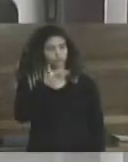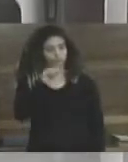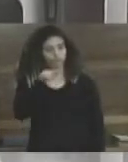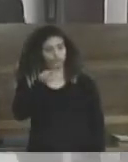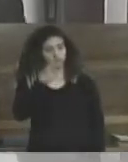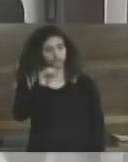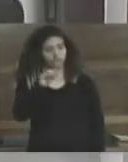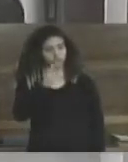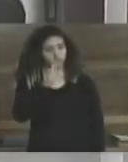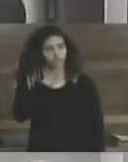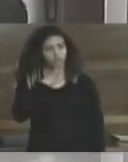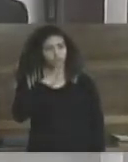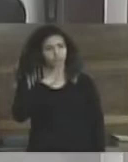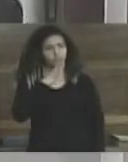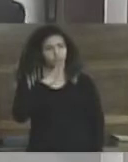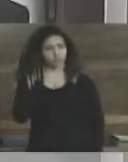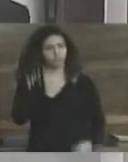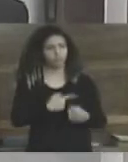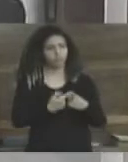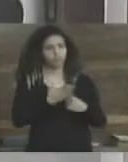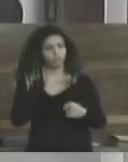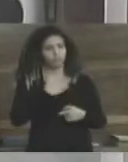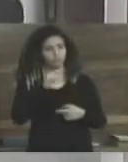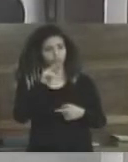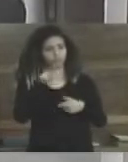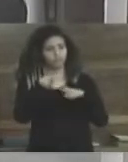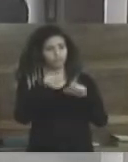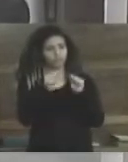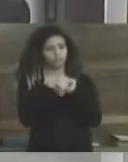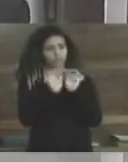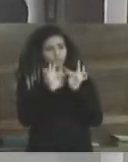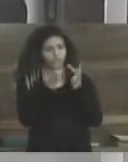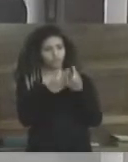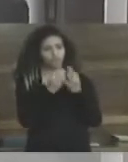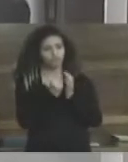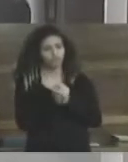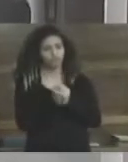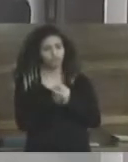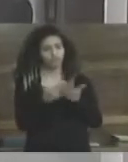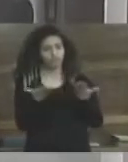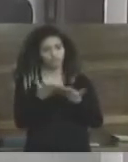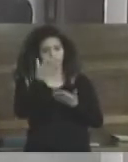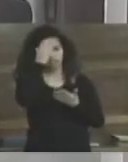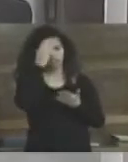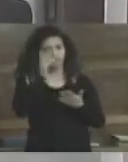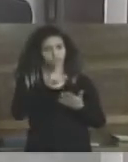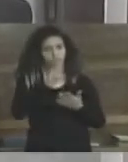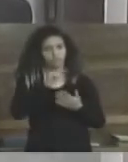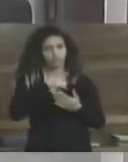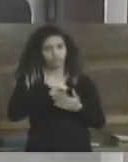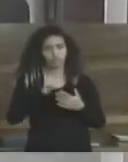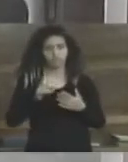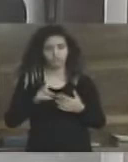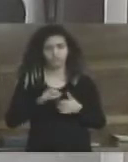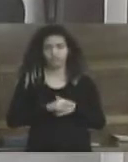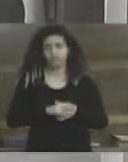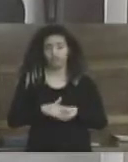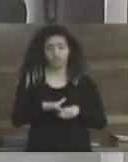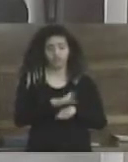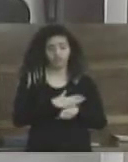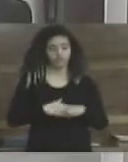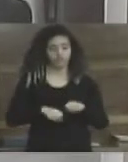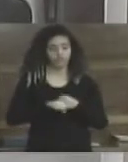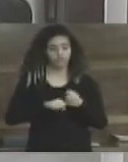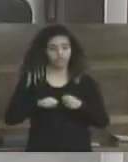Pampulho, conheci ele porque o meu irmão trabalha com a família dele, e aí o município está sendo contemplado, na verdade, a Ilha Grande está